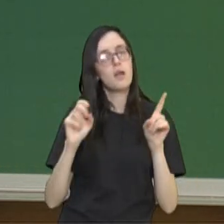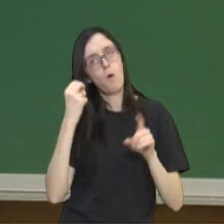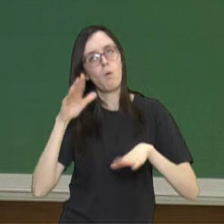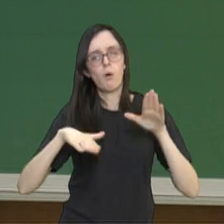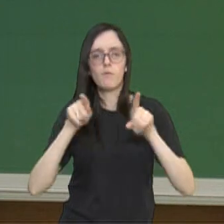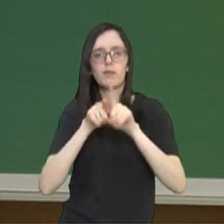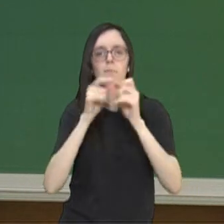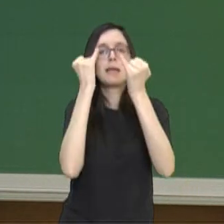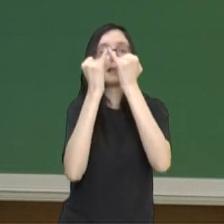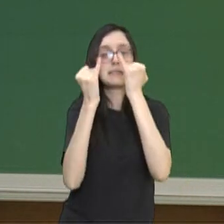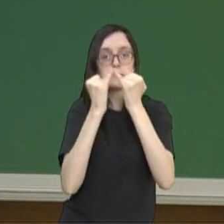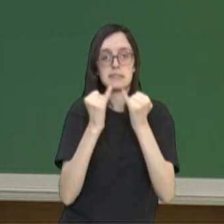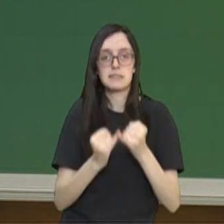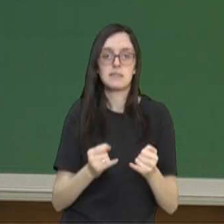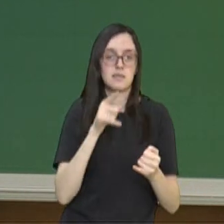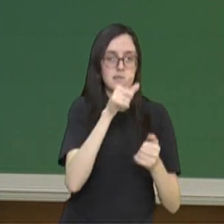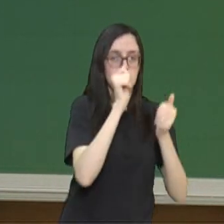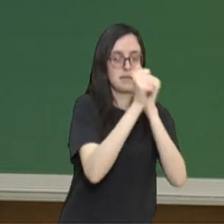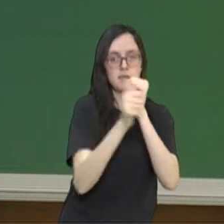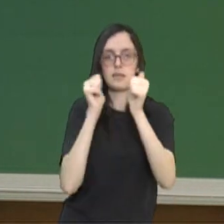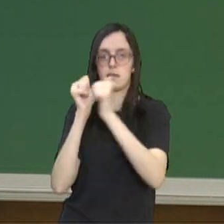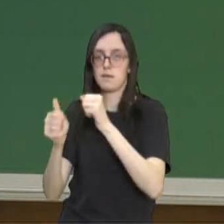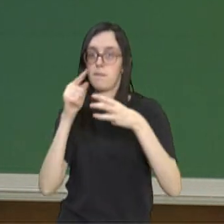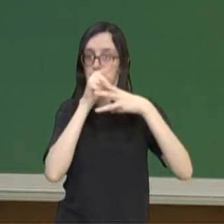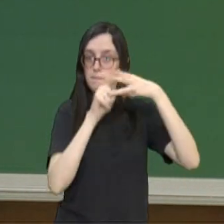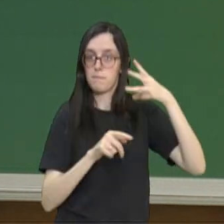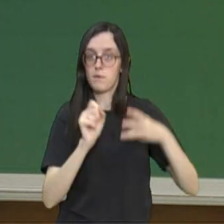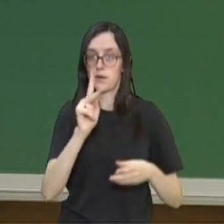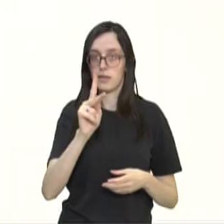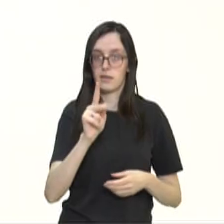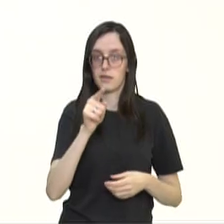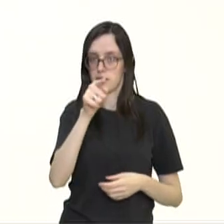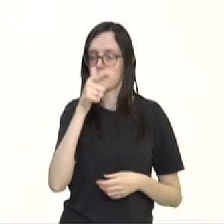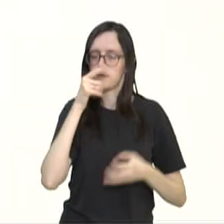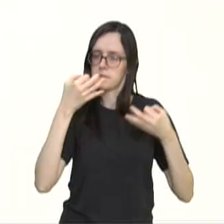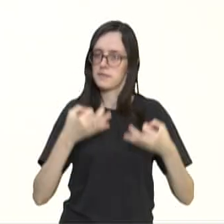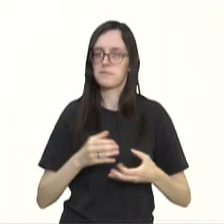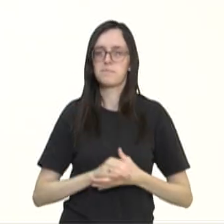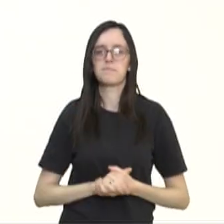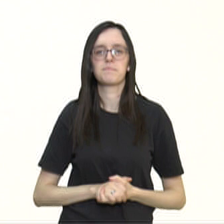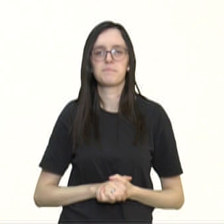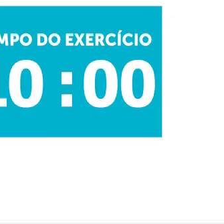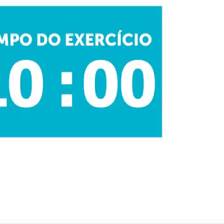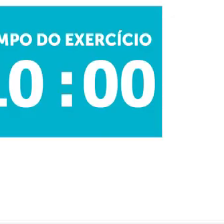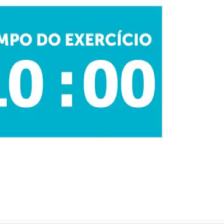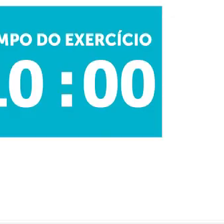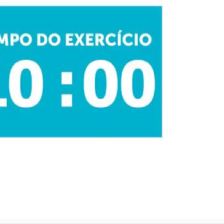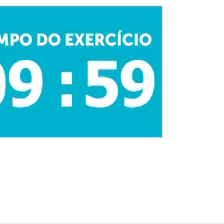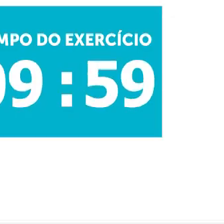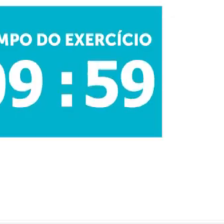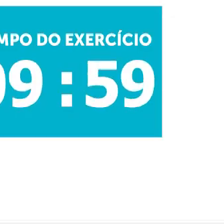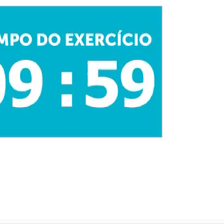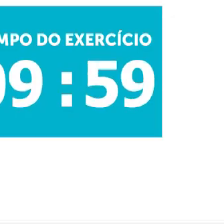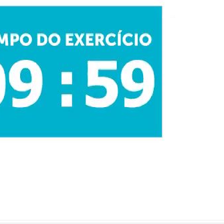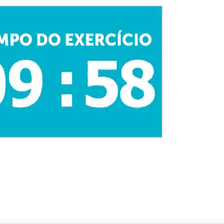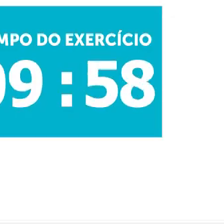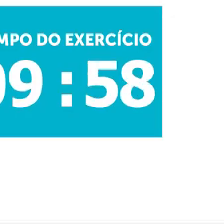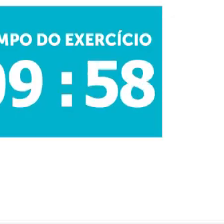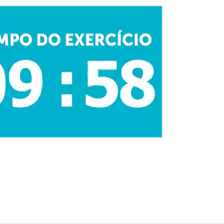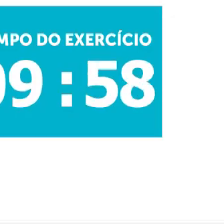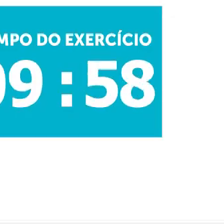quais as semelhanças? E a prof elencou 3 aspectos: o impedimento, saída lateral